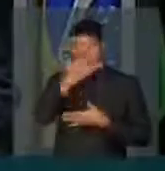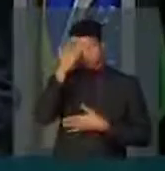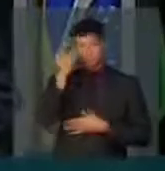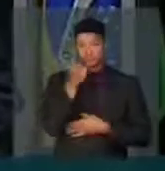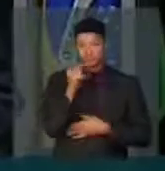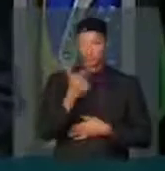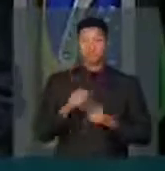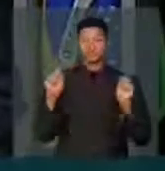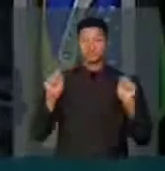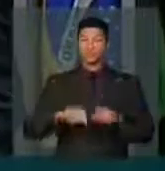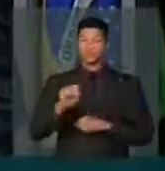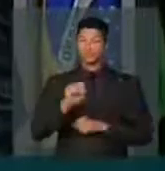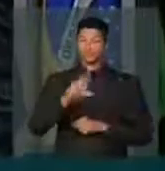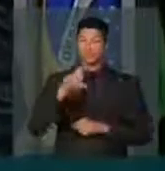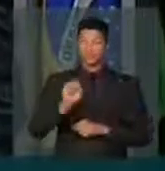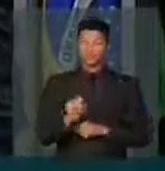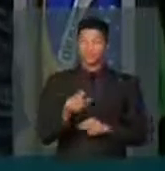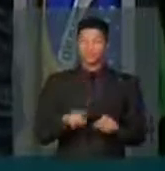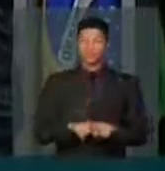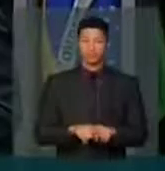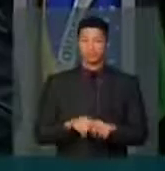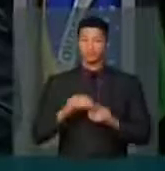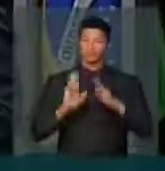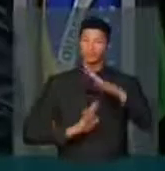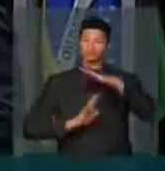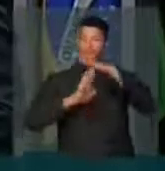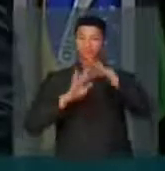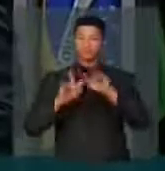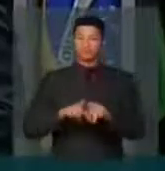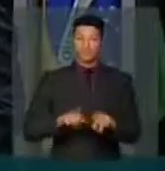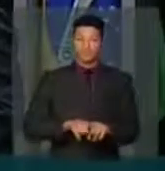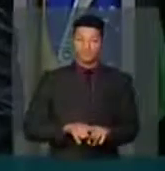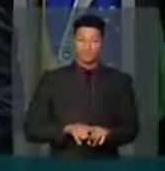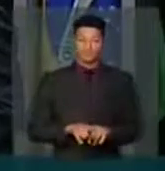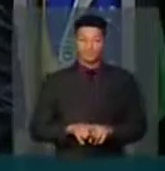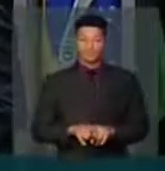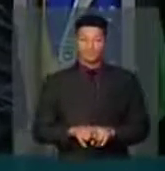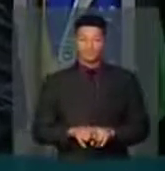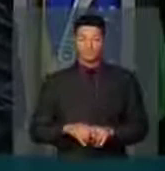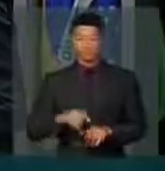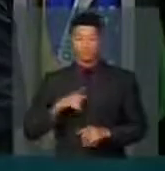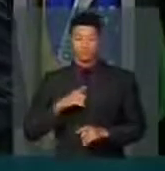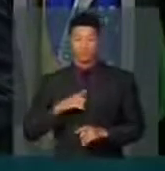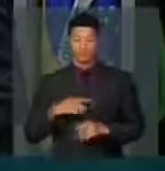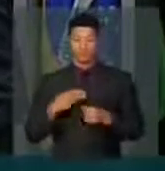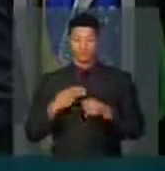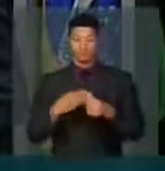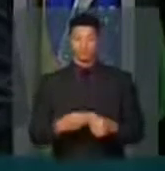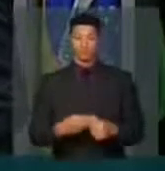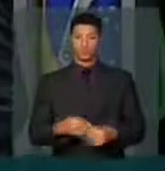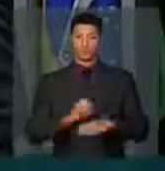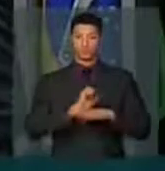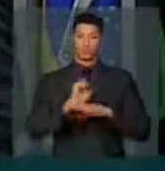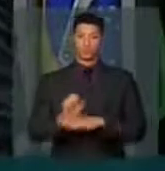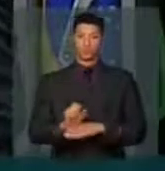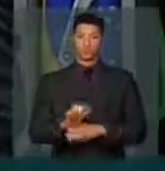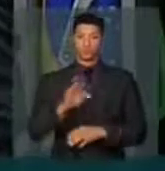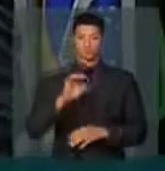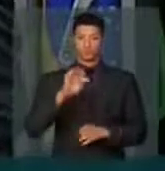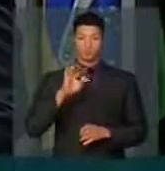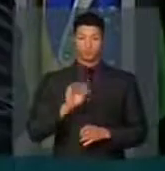aquele que precisa do SUS. E o teto também de municípios, de estados, o teto